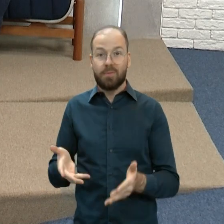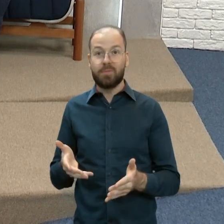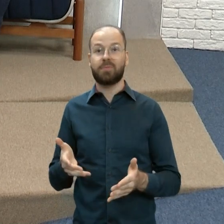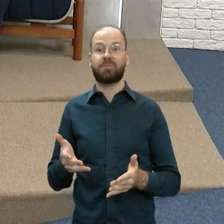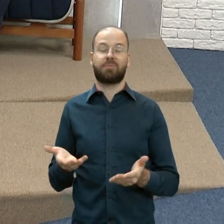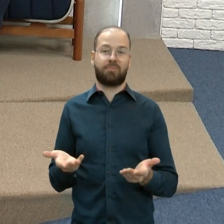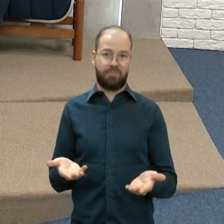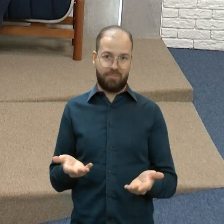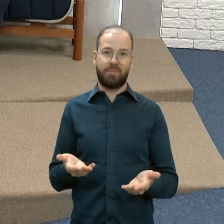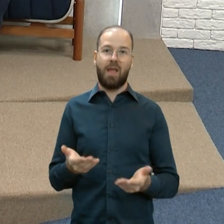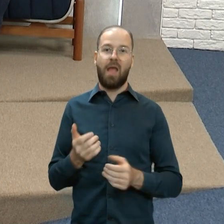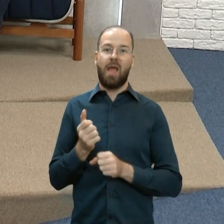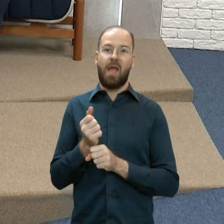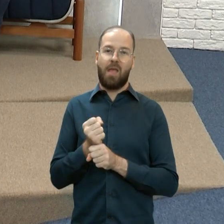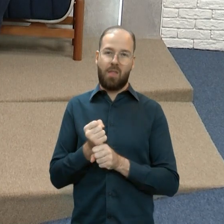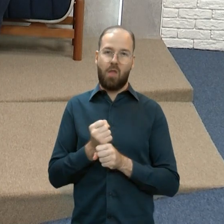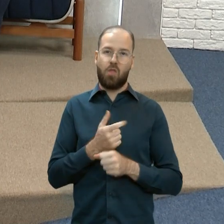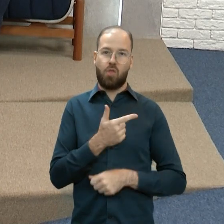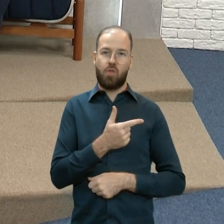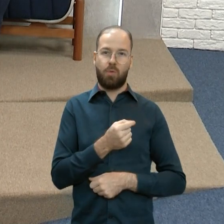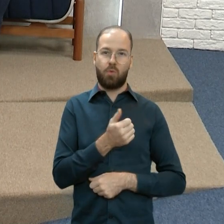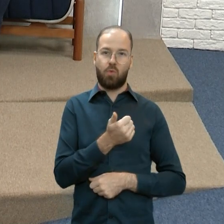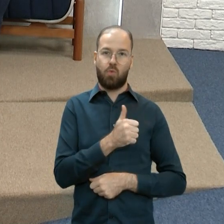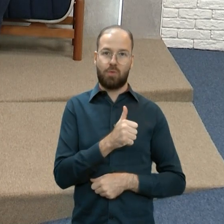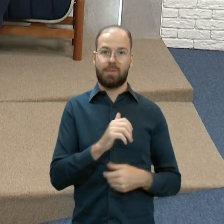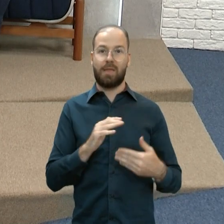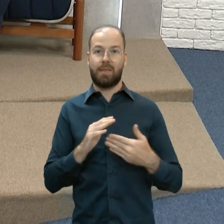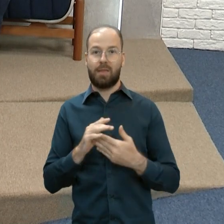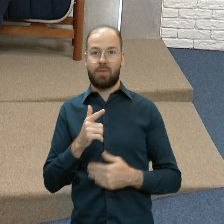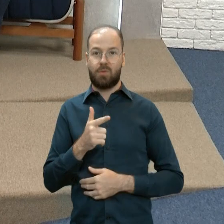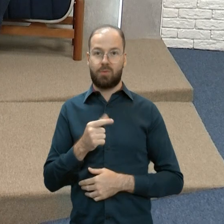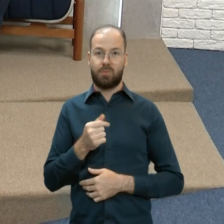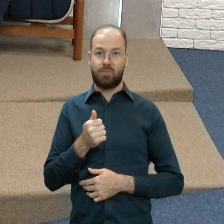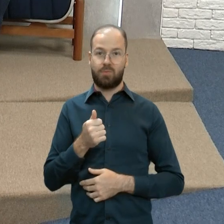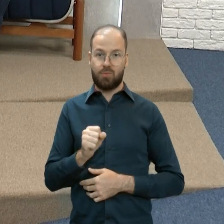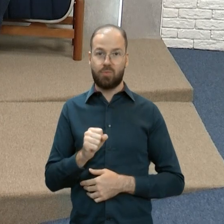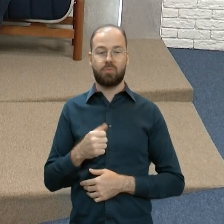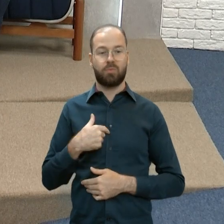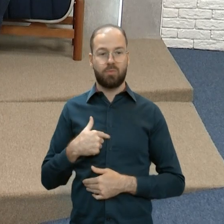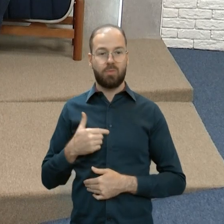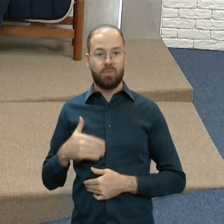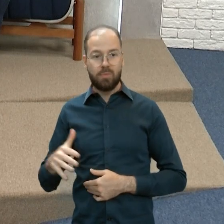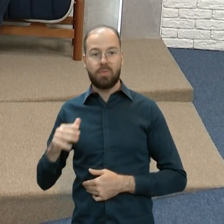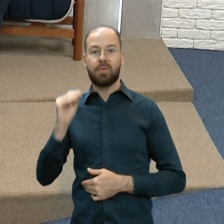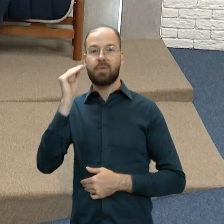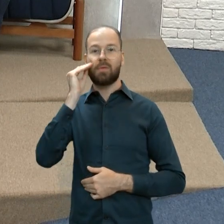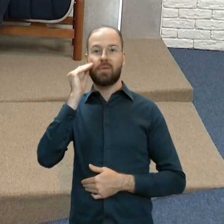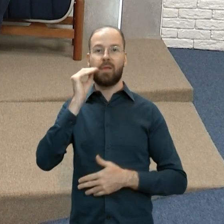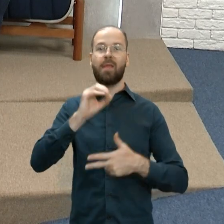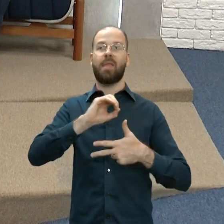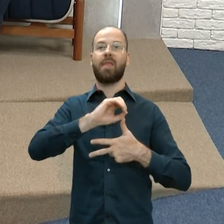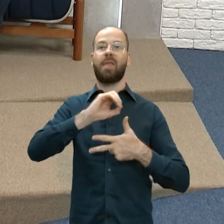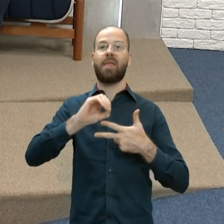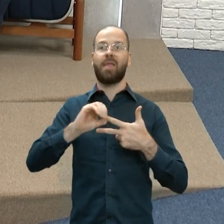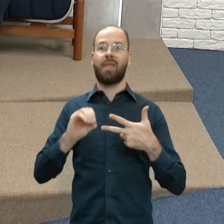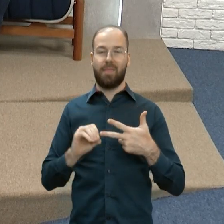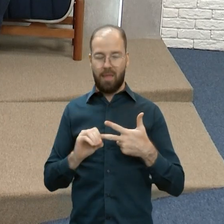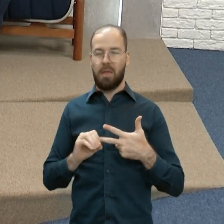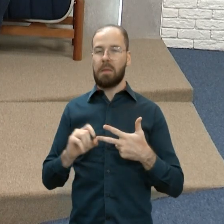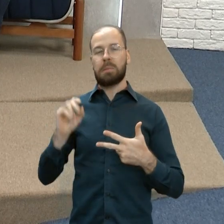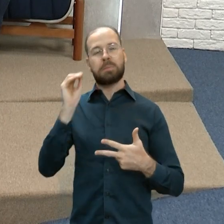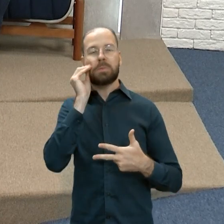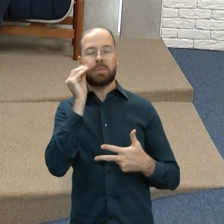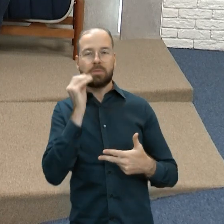até 2011 até 2018. Eu gosto de fazer Enem, o povo fala, deixa eu fazer Enem. O povo